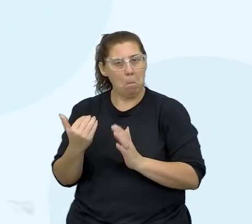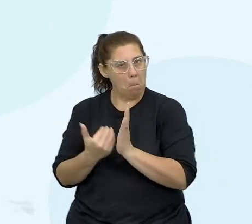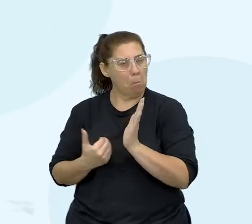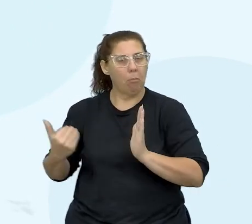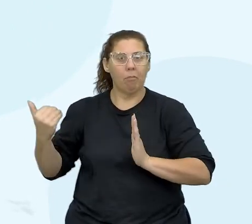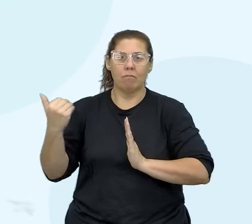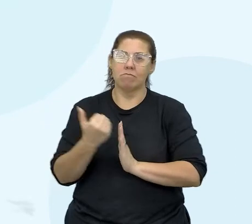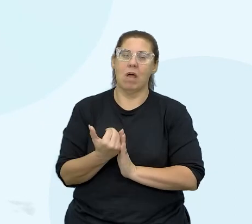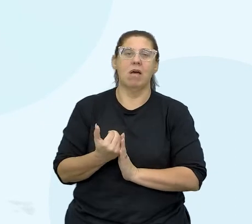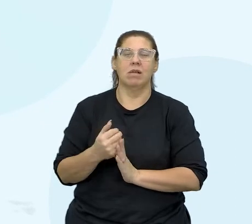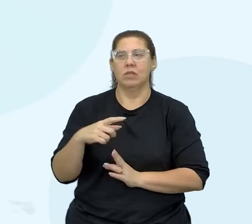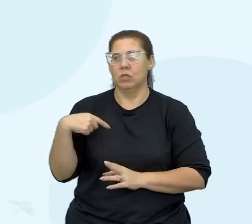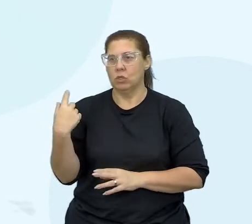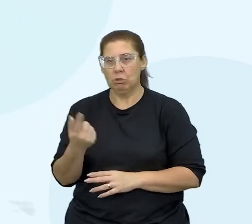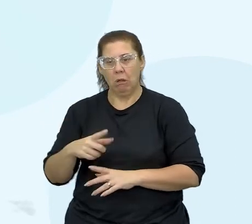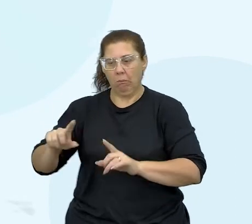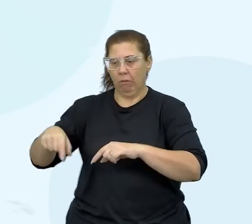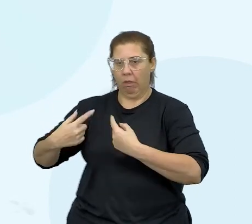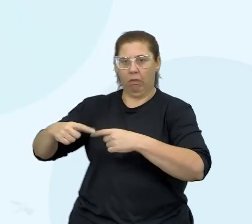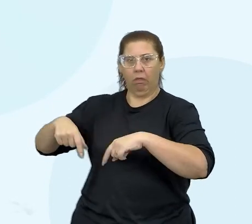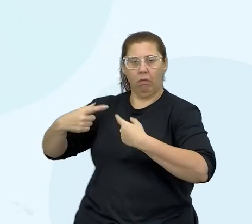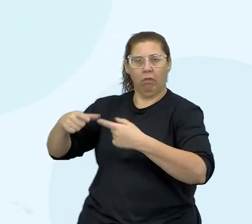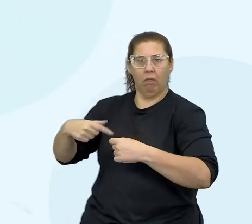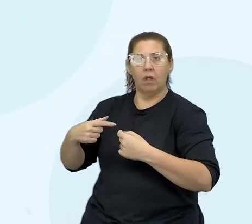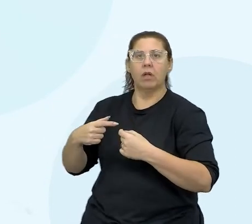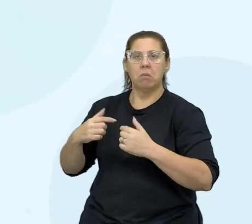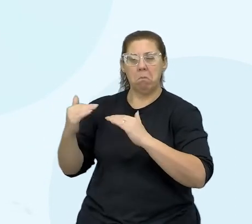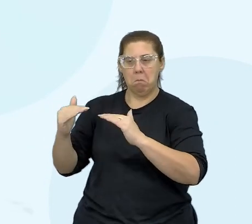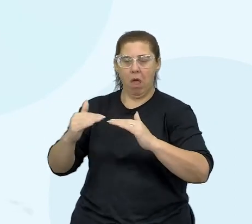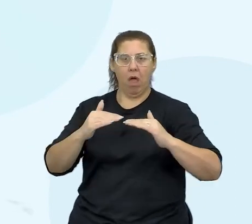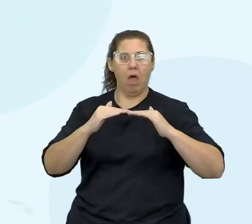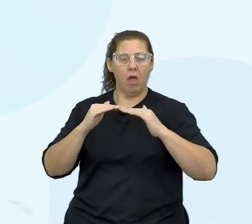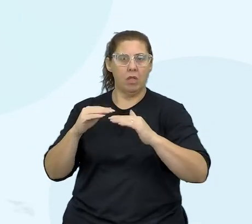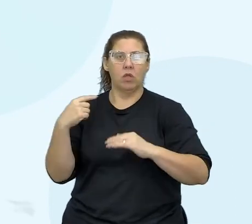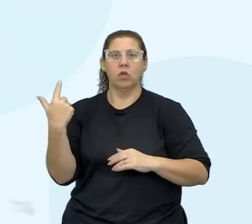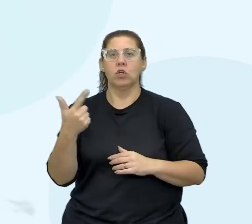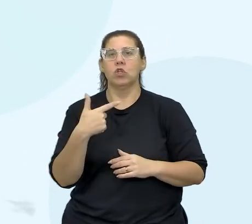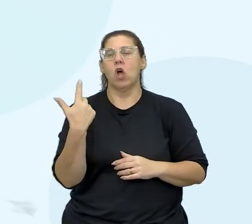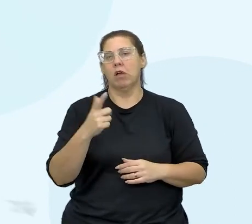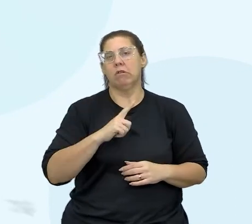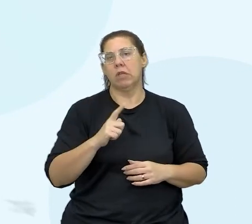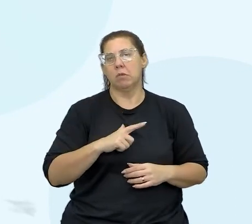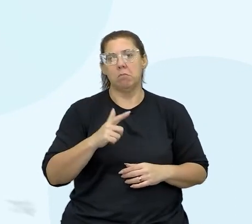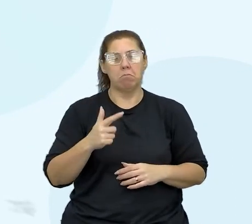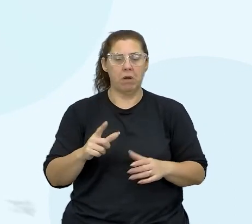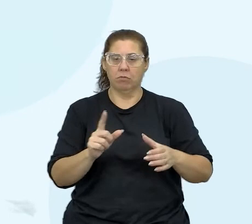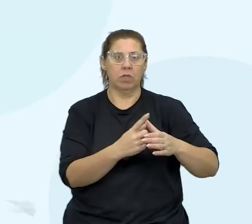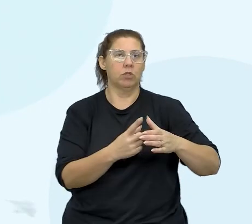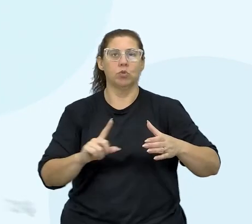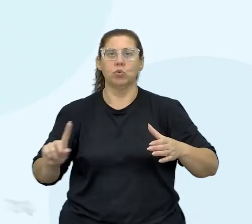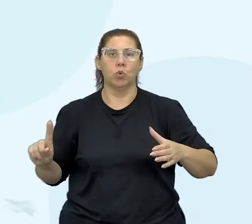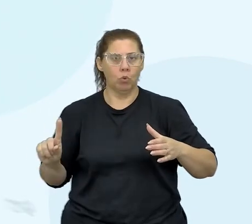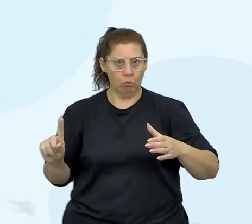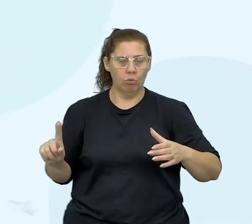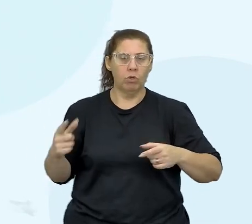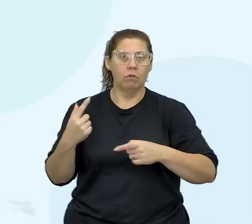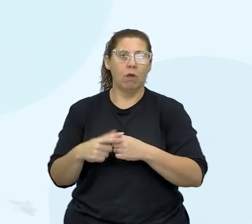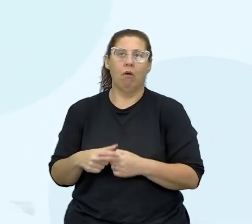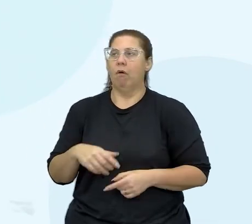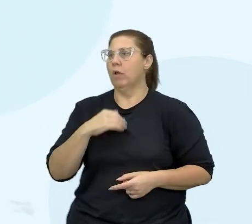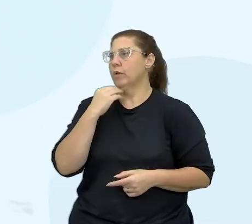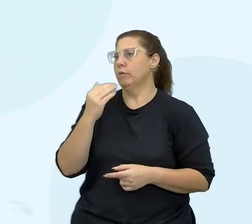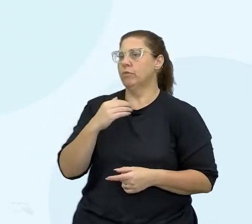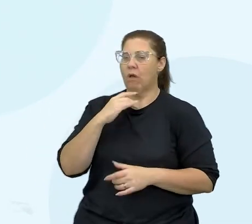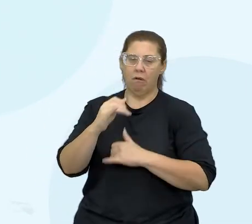é bombardeado por novos padrões que a gente tem que atingir para não ser excluído socialmente, porque não adianta você falar assim, ai gente, mas